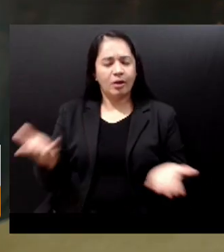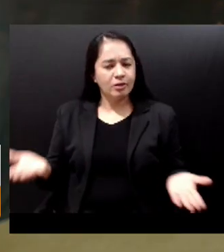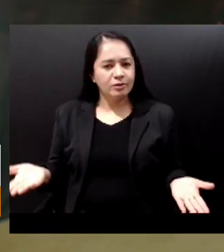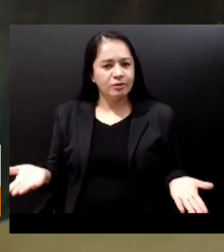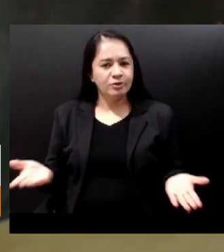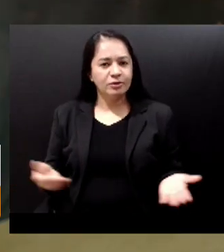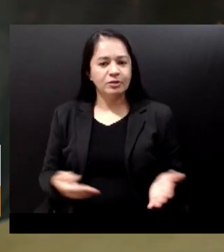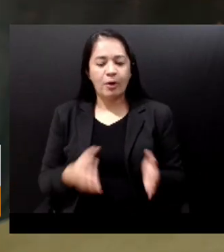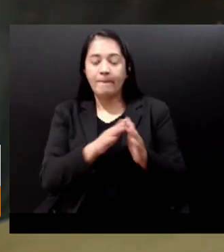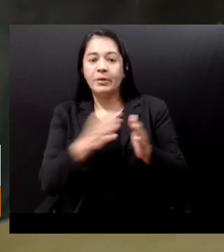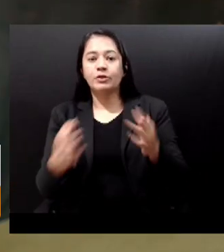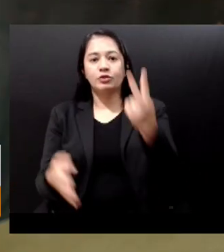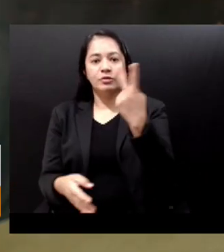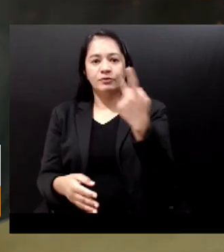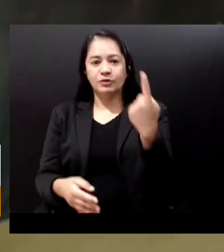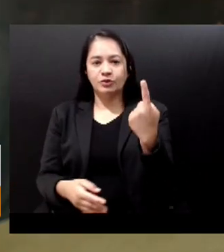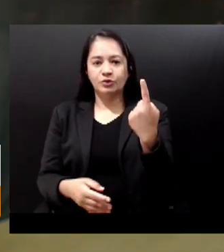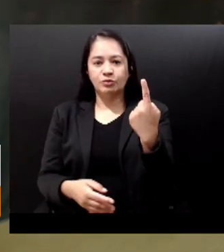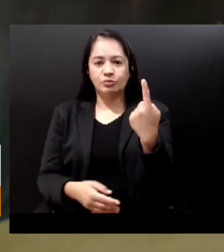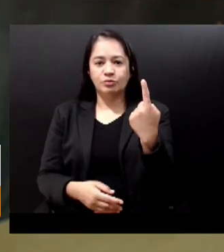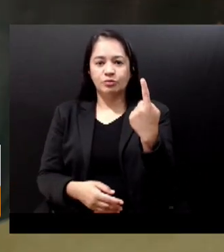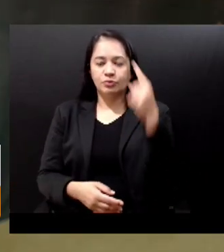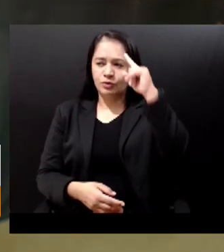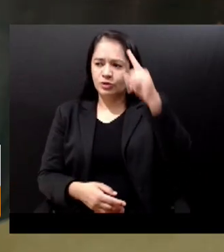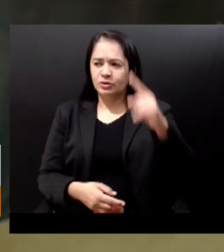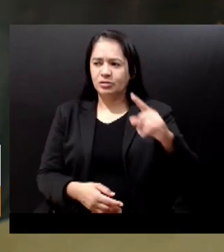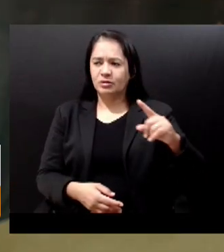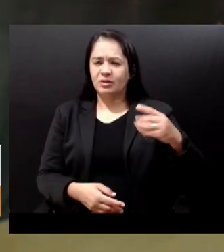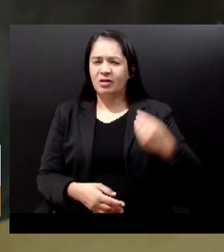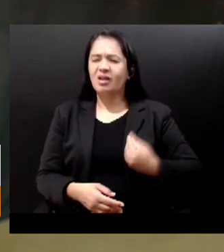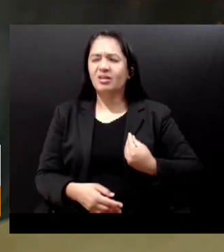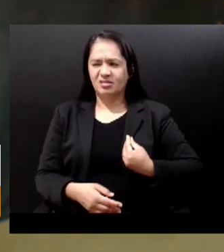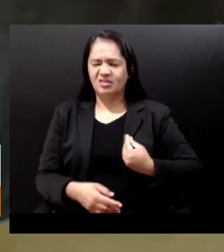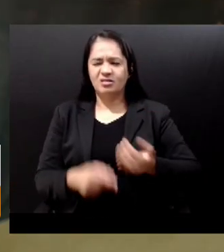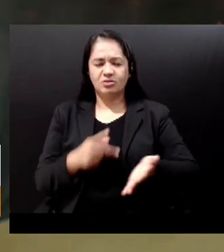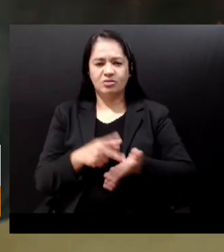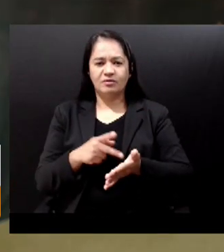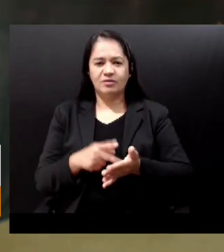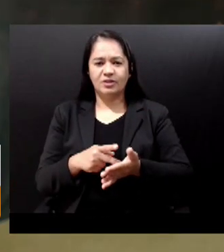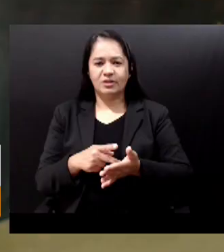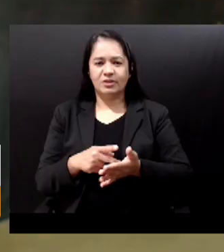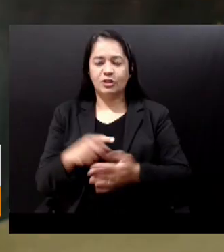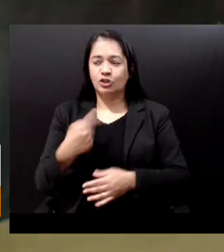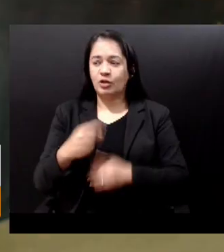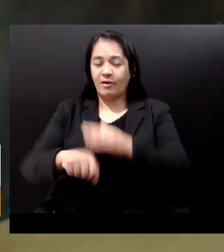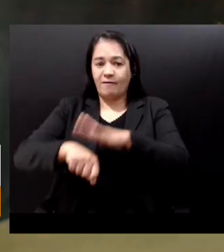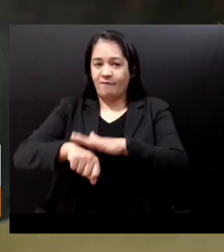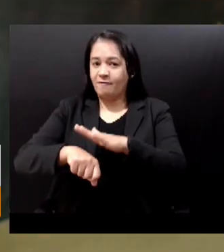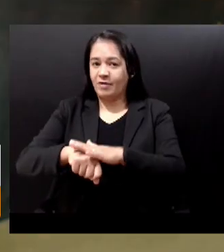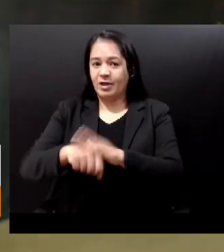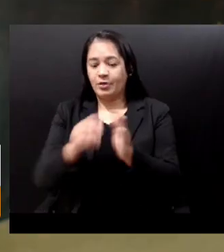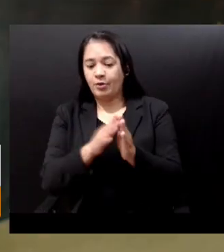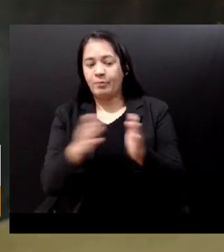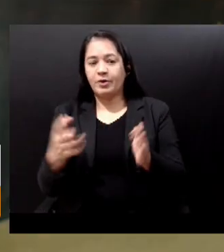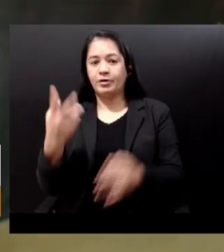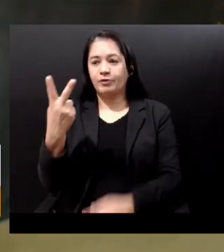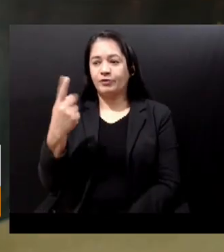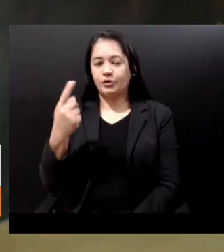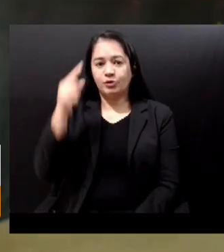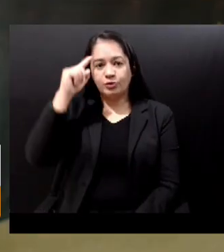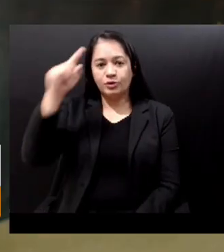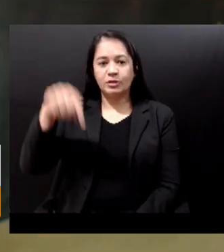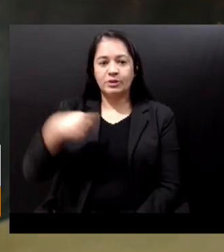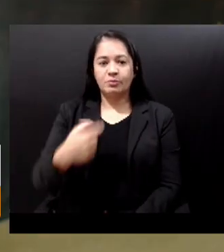dias realmente existe? A gente executa essa tarefa por 21 dias, né, e aí depois o nosso corpo, o nosso